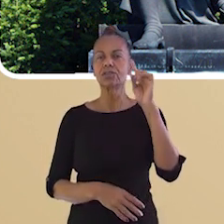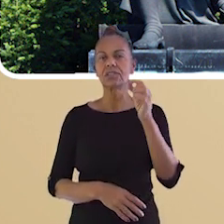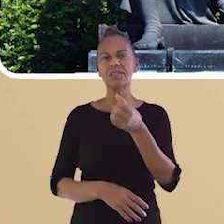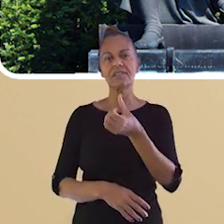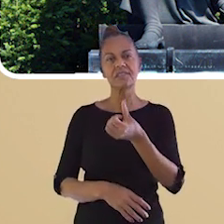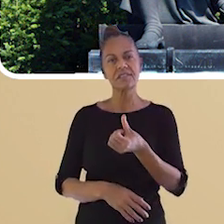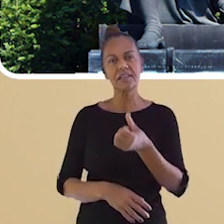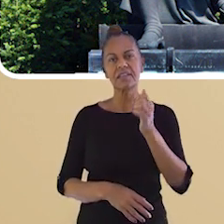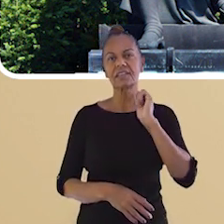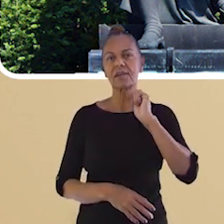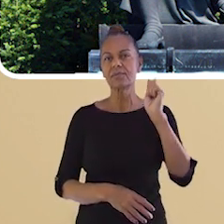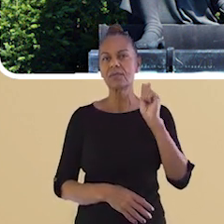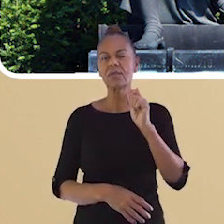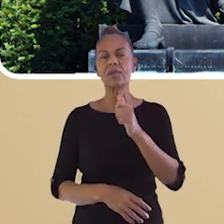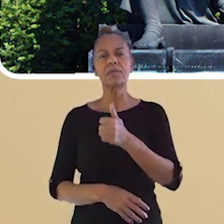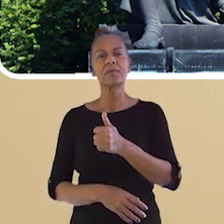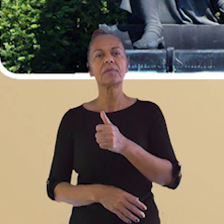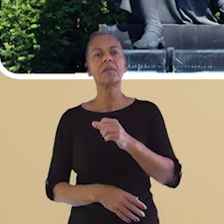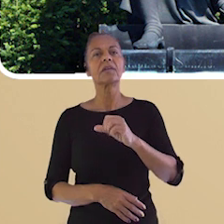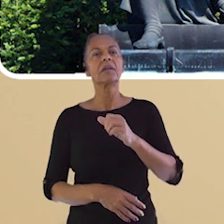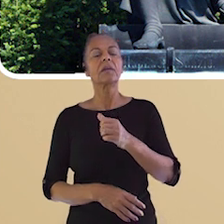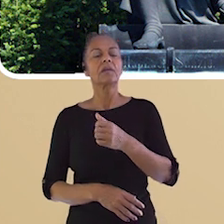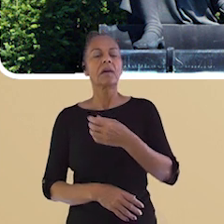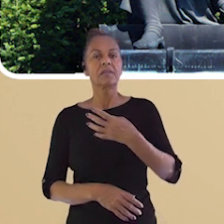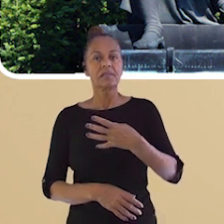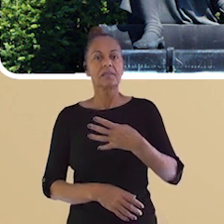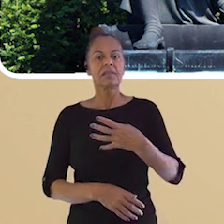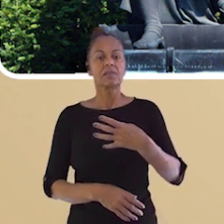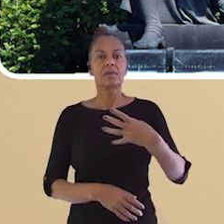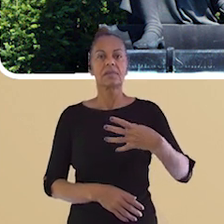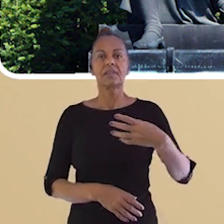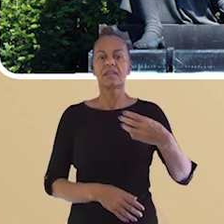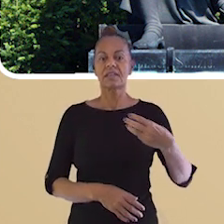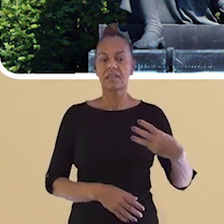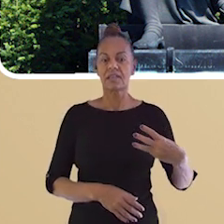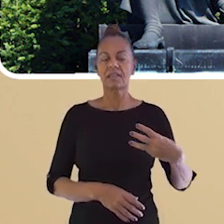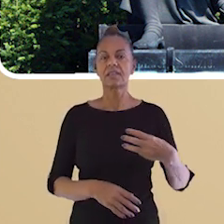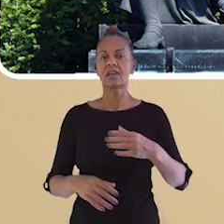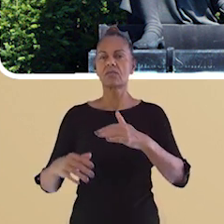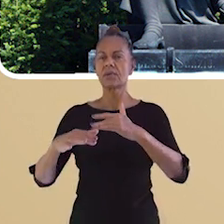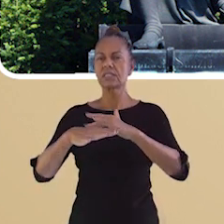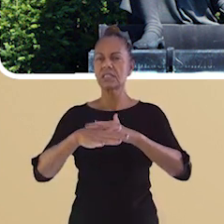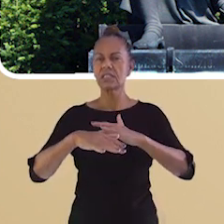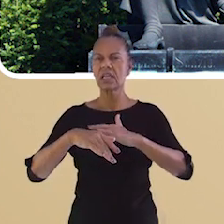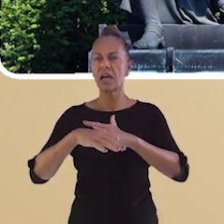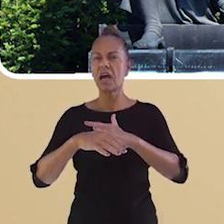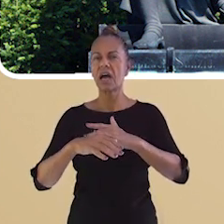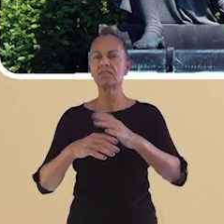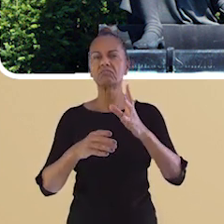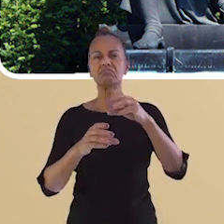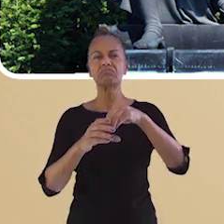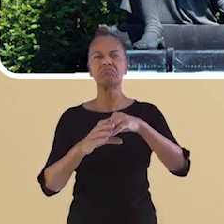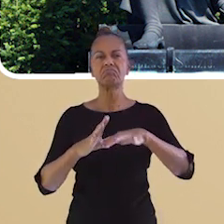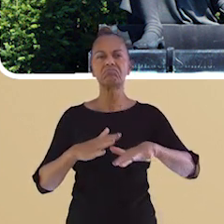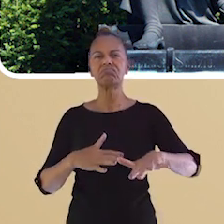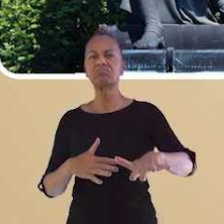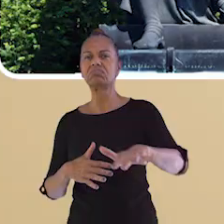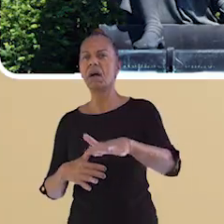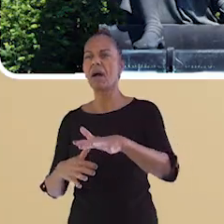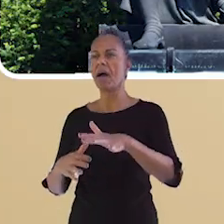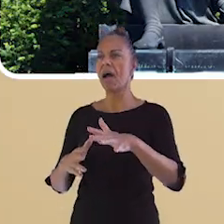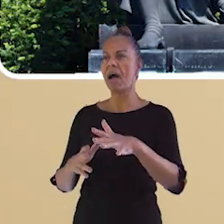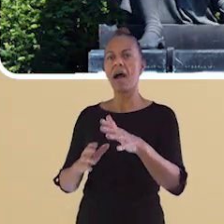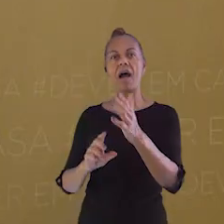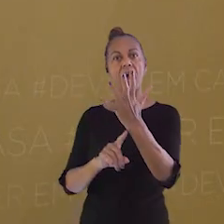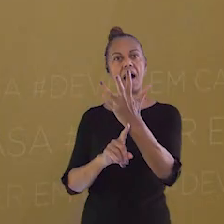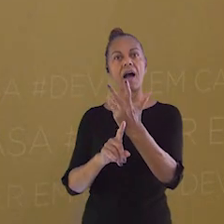em Urbino, Itália, no dia 6 de abril de 1483, cidade que era um grande centro artístico e cultural na